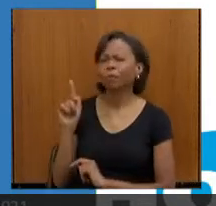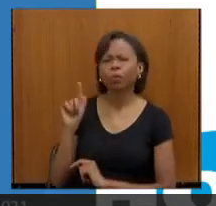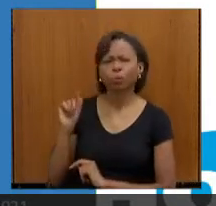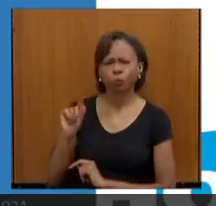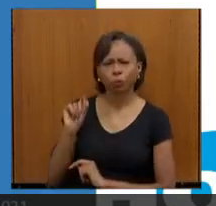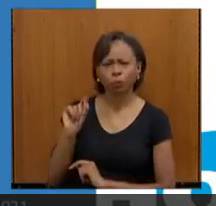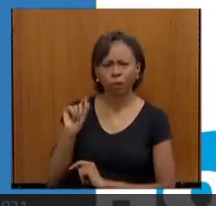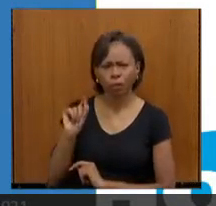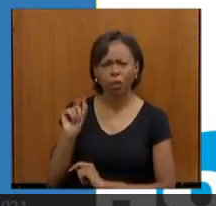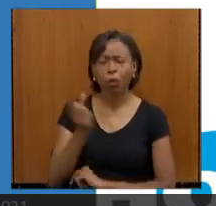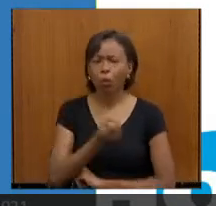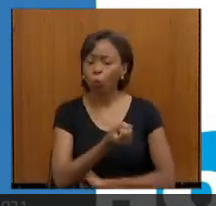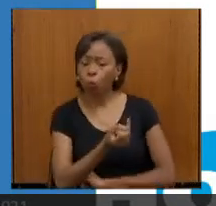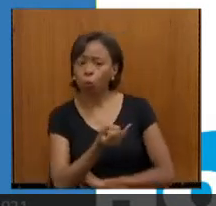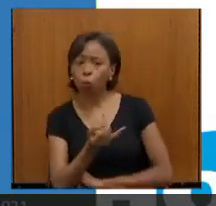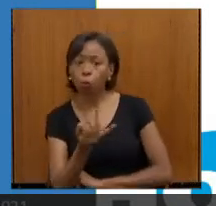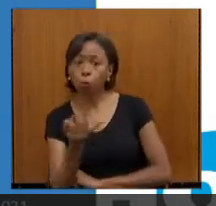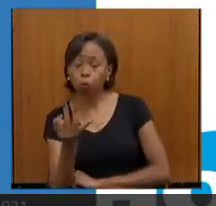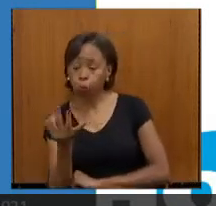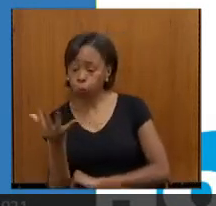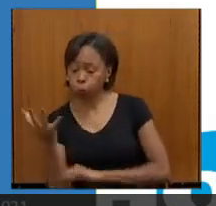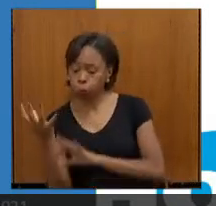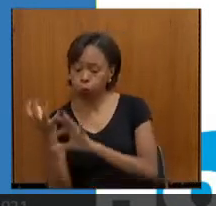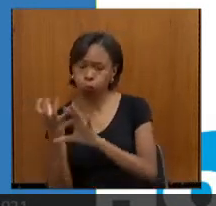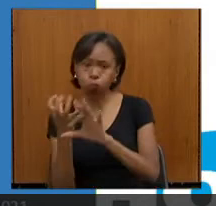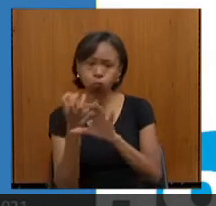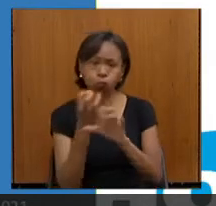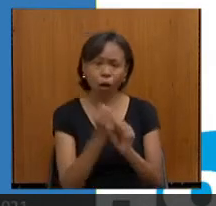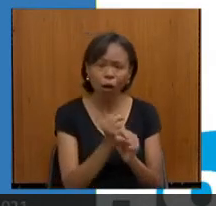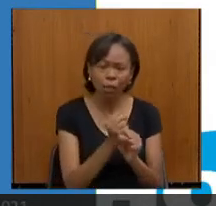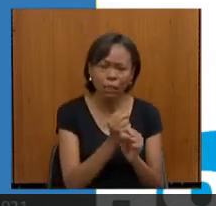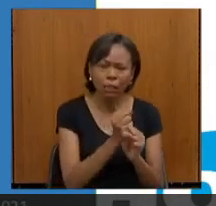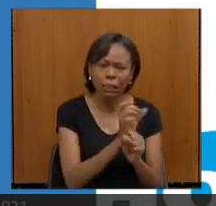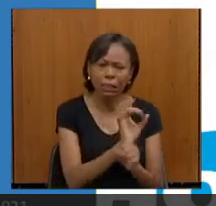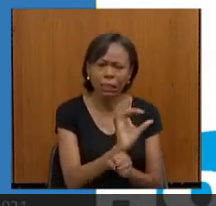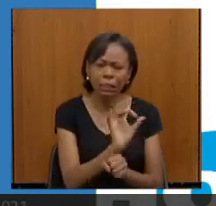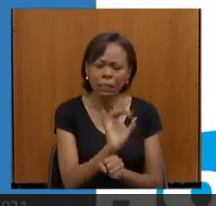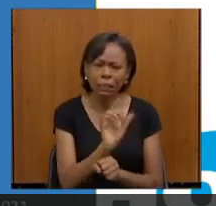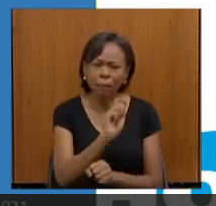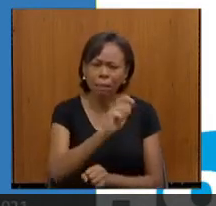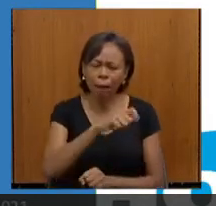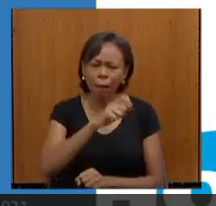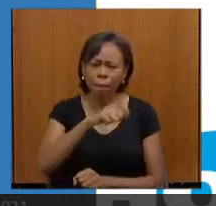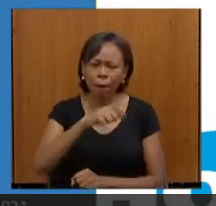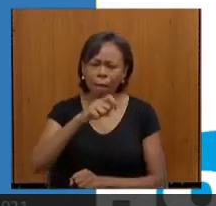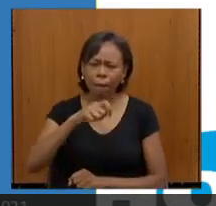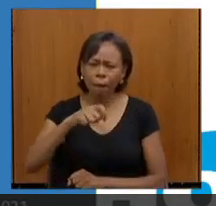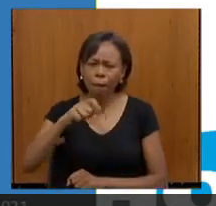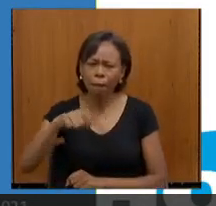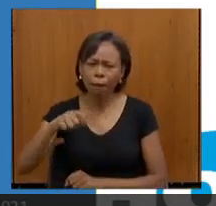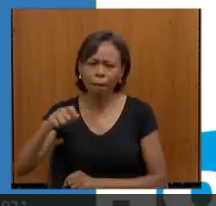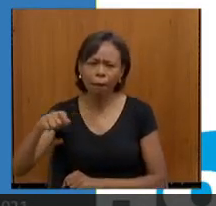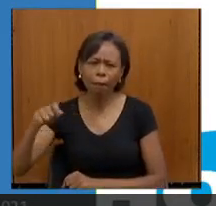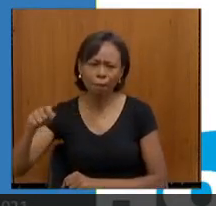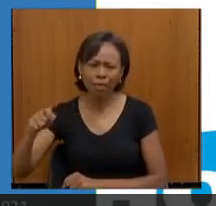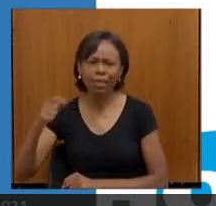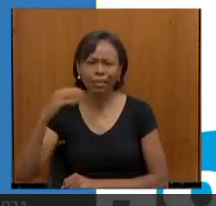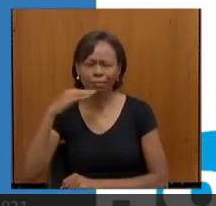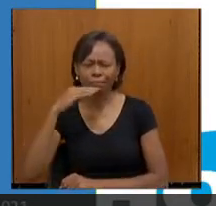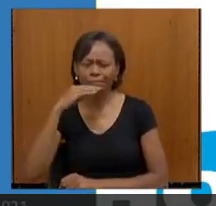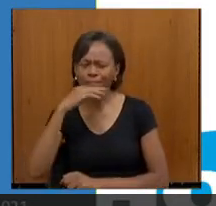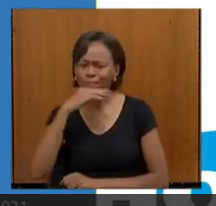o número cumulativo por mês, que nos dava uma ideia da gravidade e